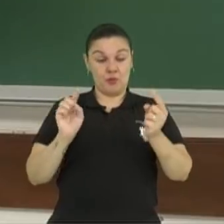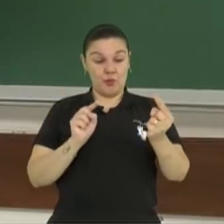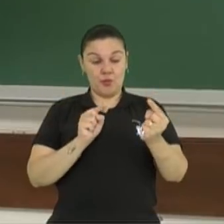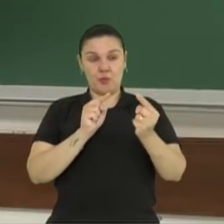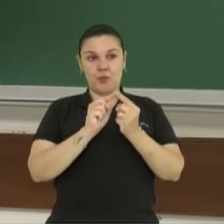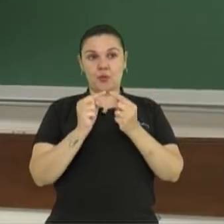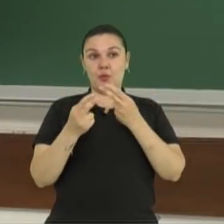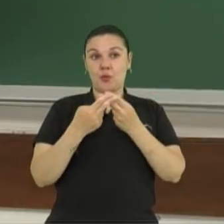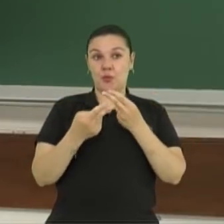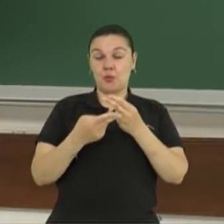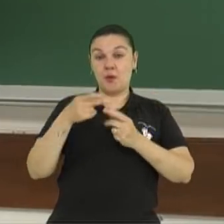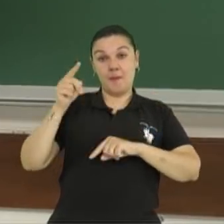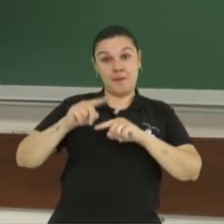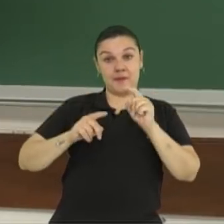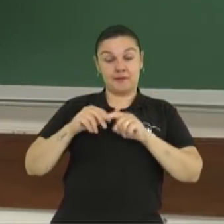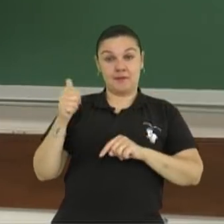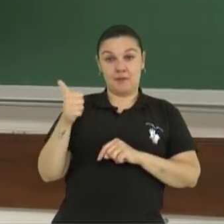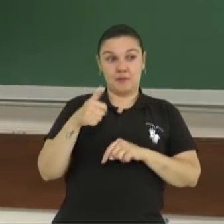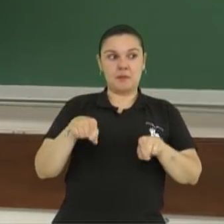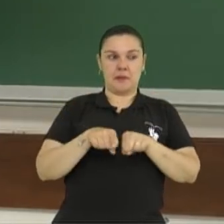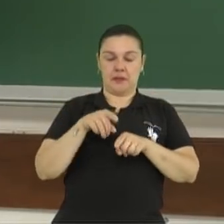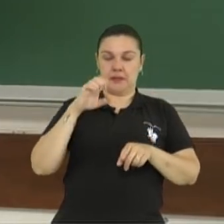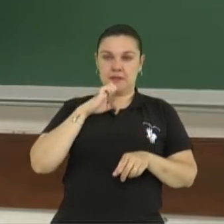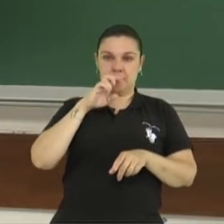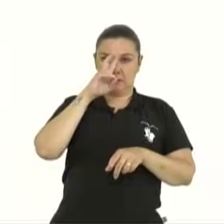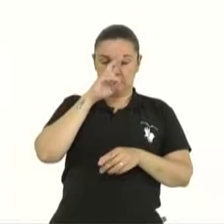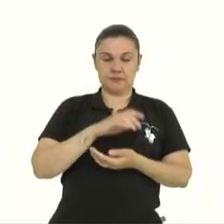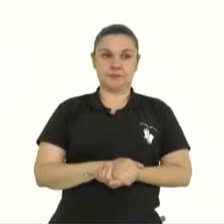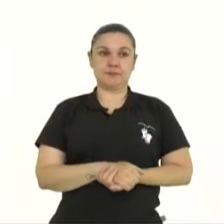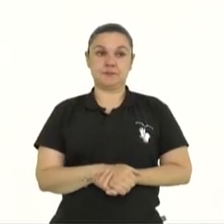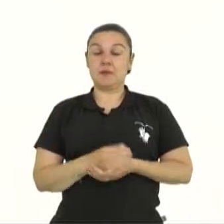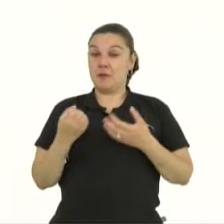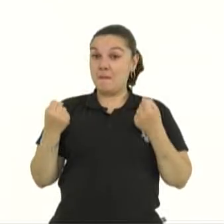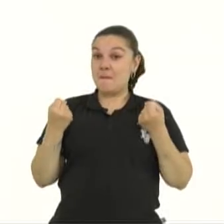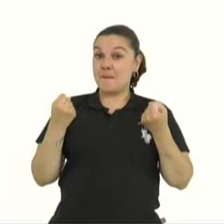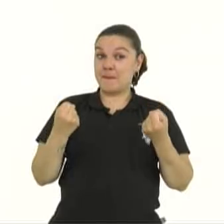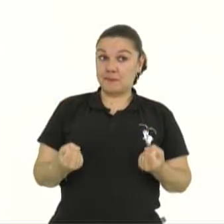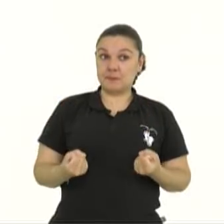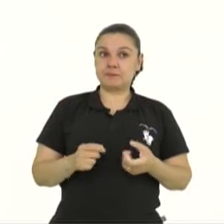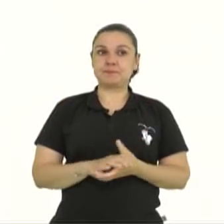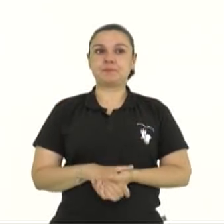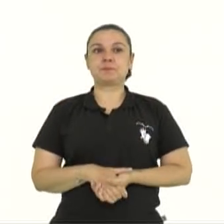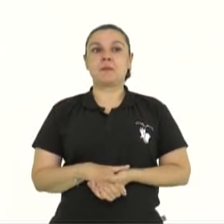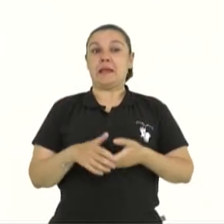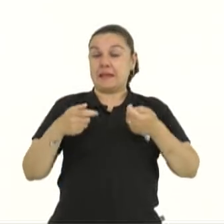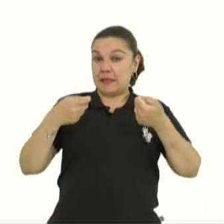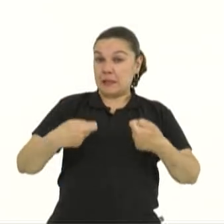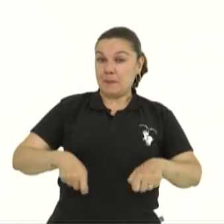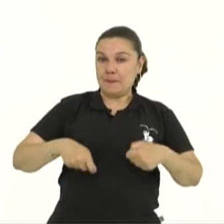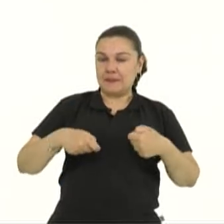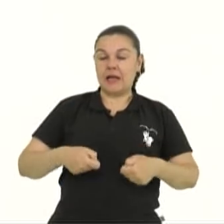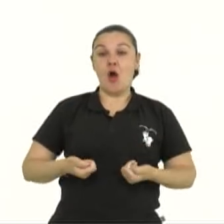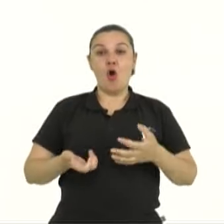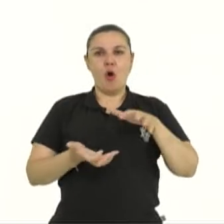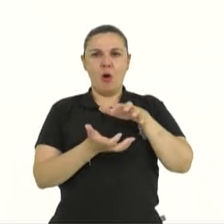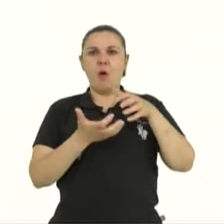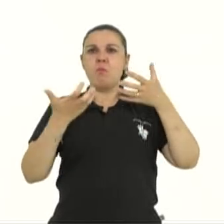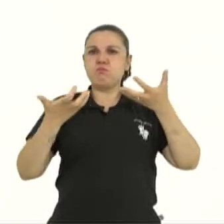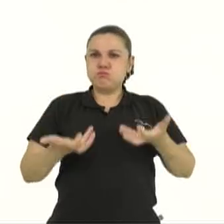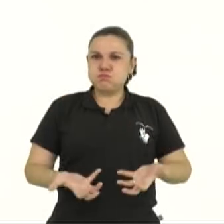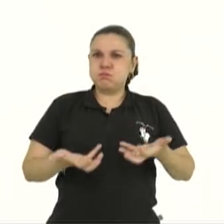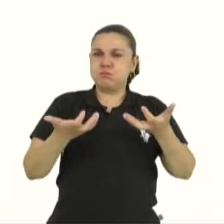com o uso de matéria-prima e energia. Indústria pesada, são aquelas que necessitam de